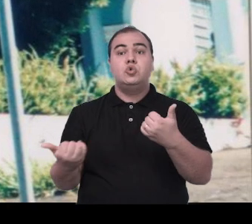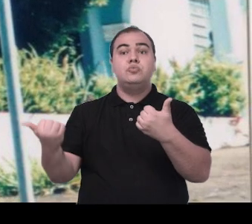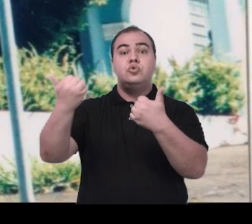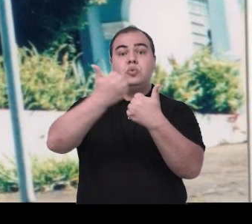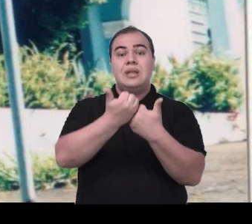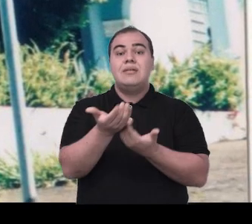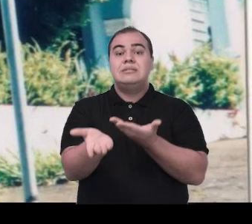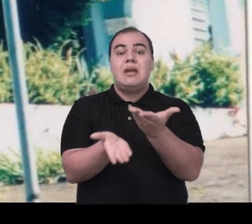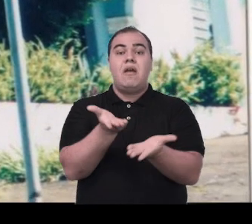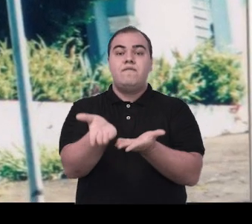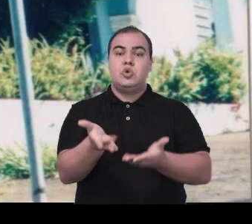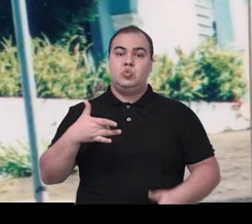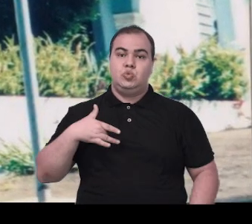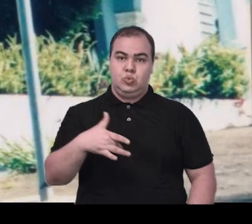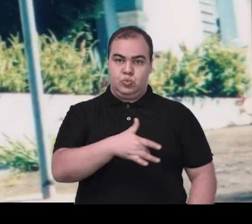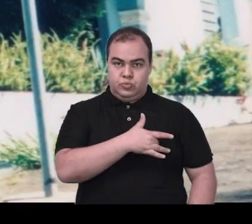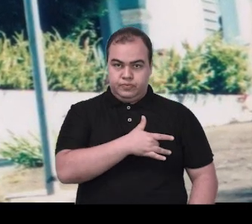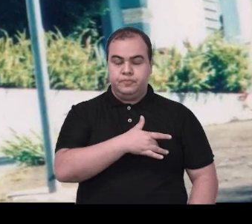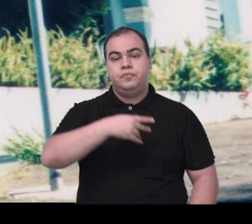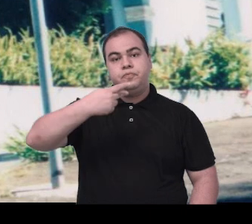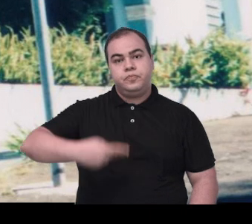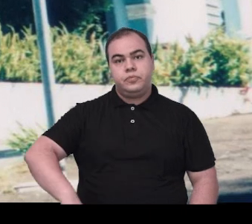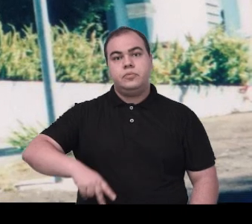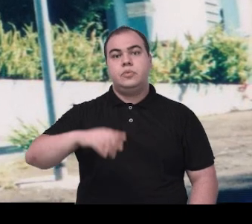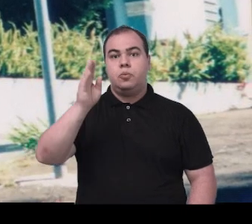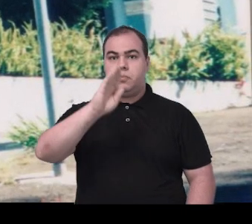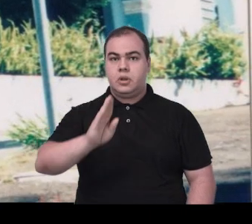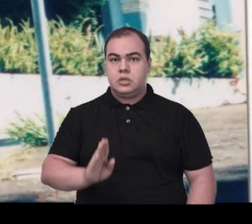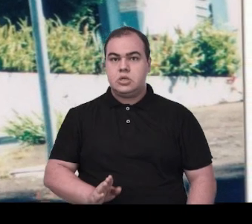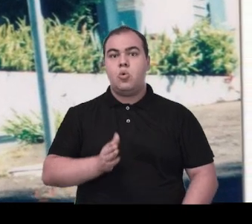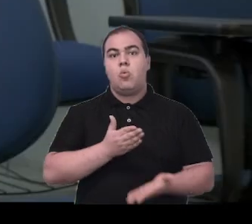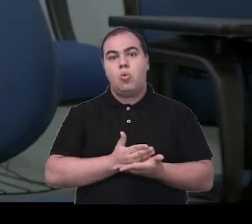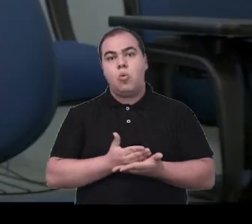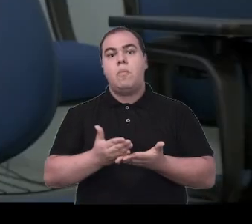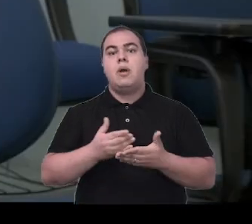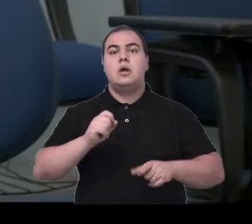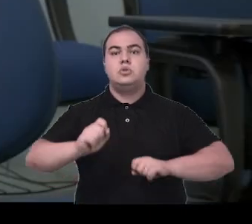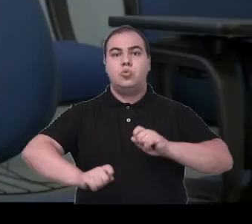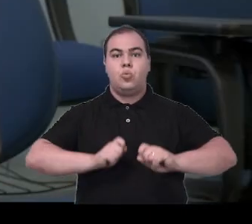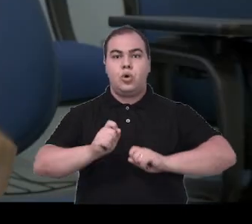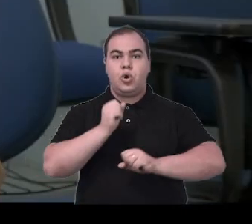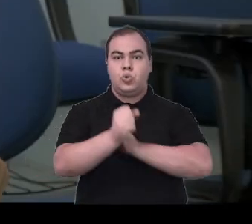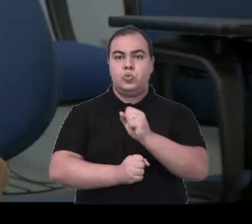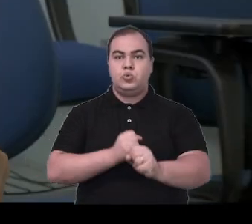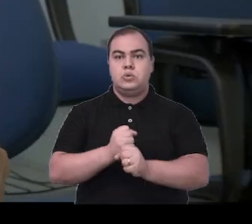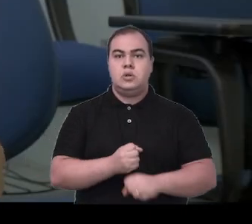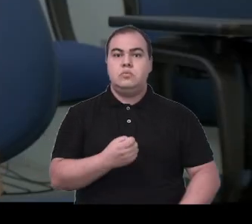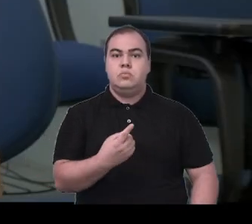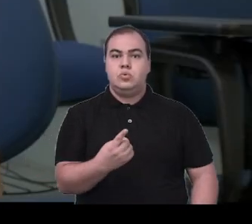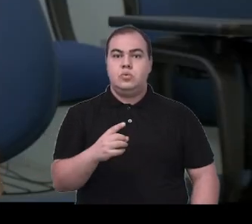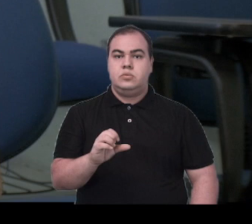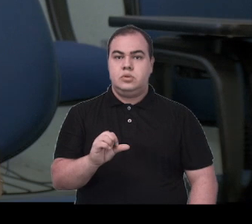ele é substituído por serviços de saúde. Ela começa no Brasil, ela ganha corpo nos anos